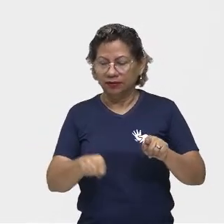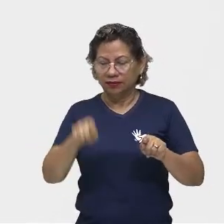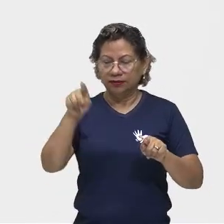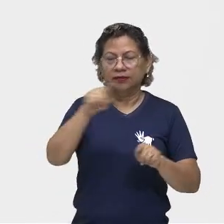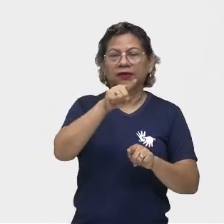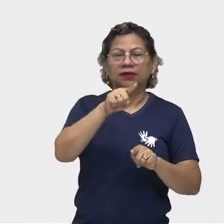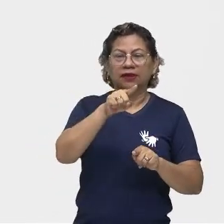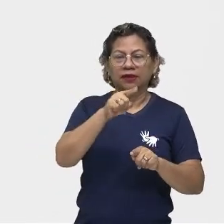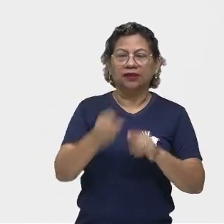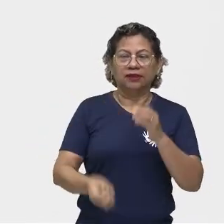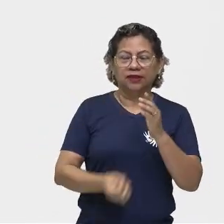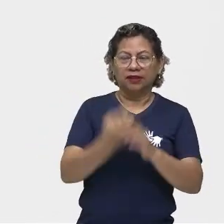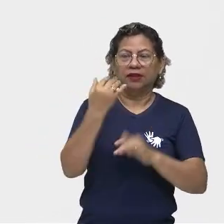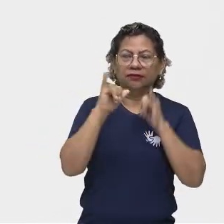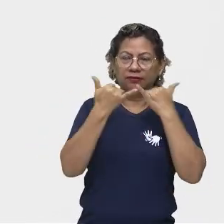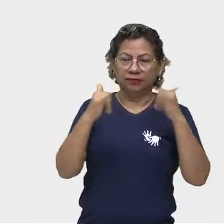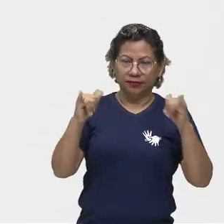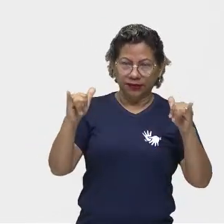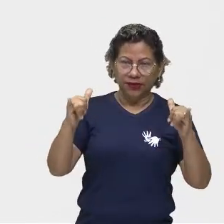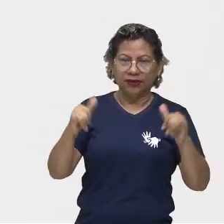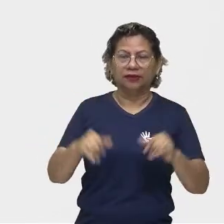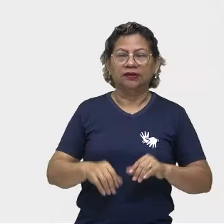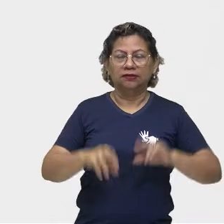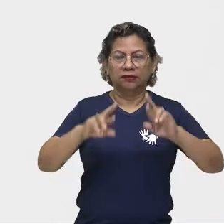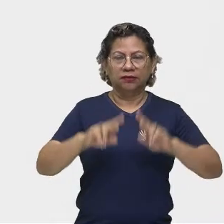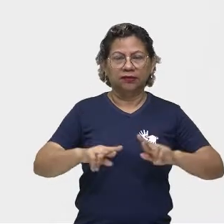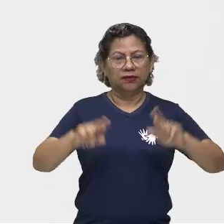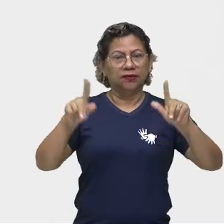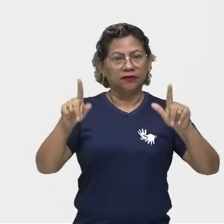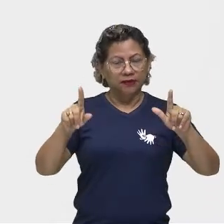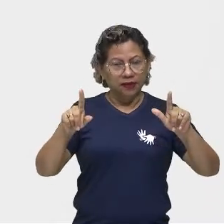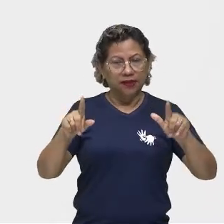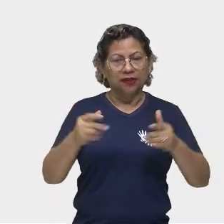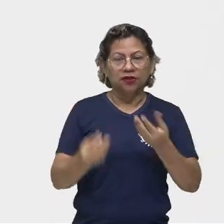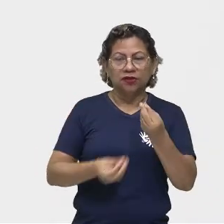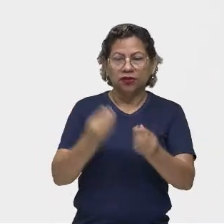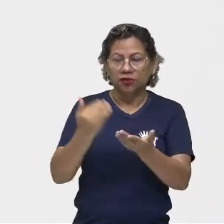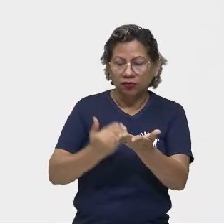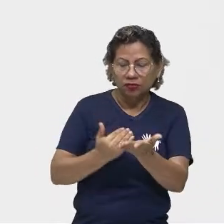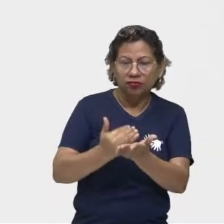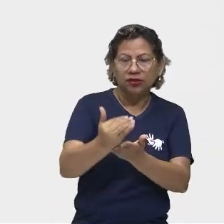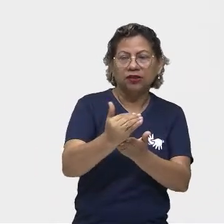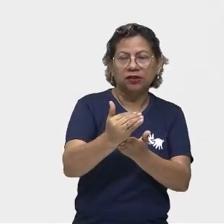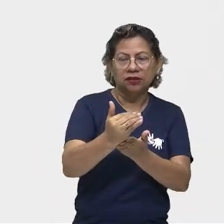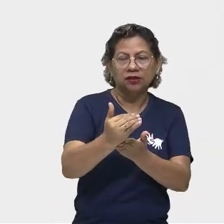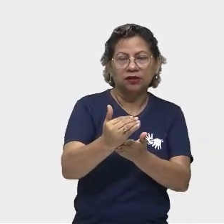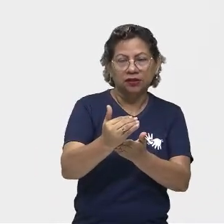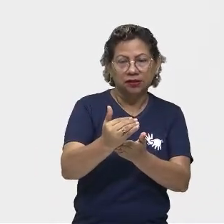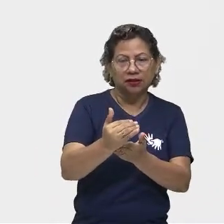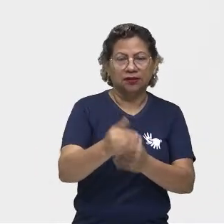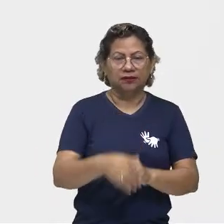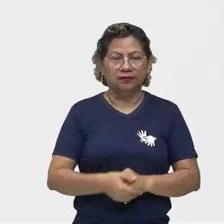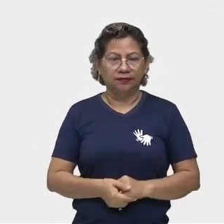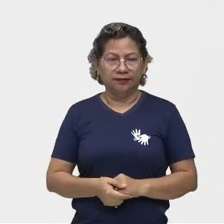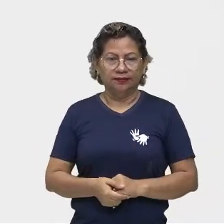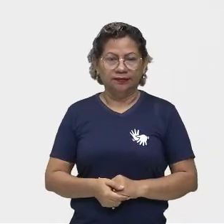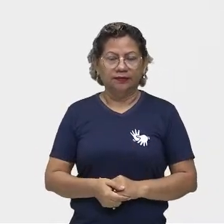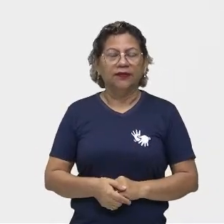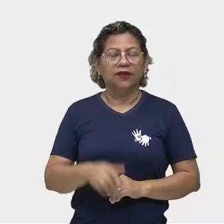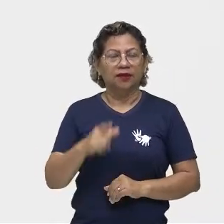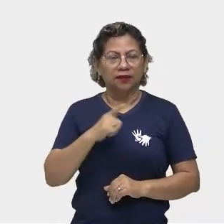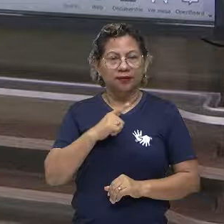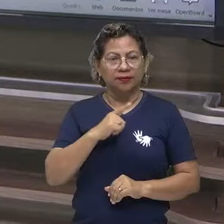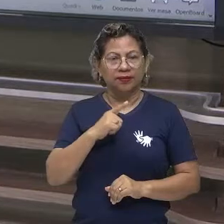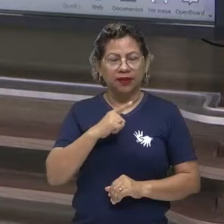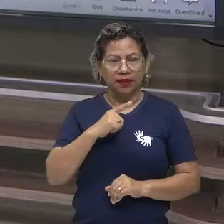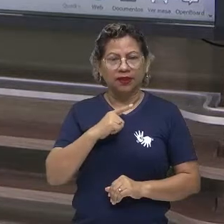elétrica, tá bom? Então ocorrem ali diferentes energias, fontes de energias, para, nesse caso aqui, gerar o quê?